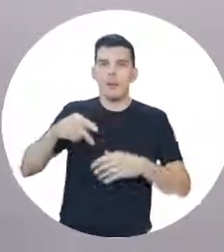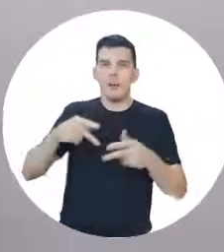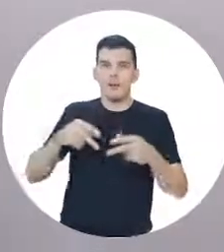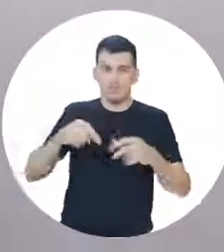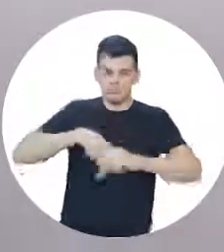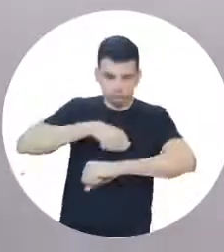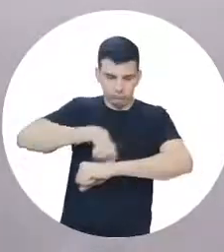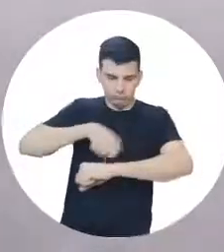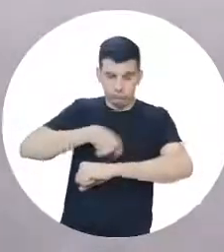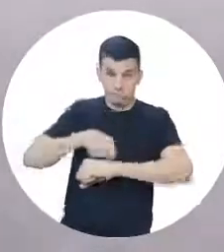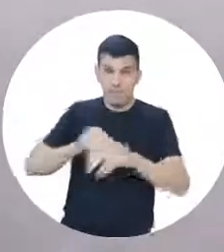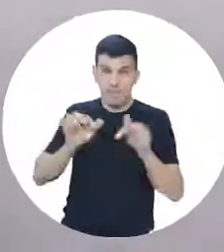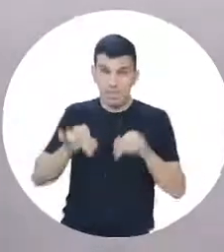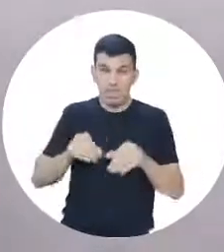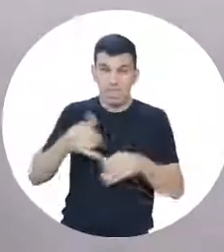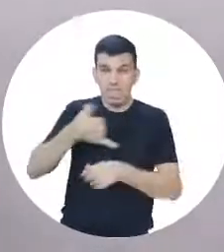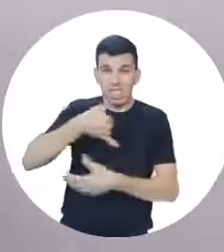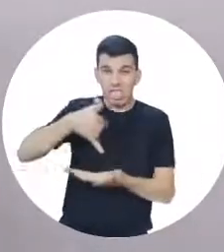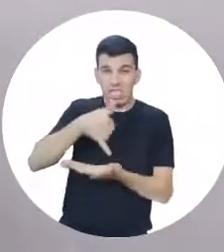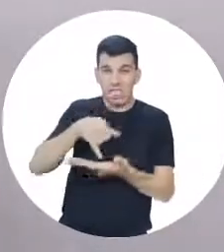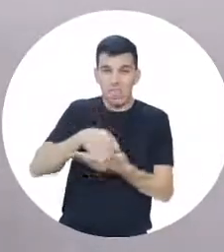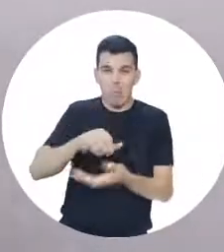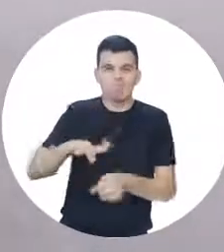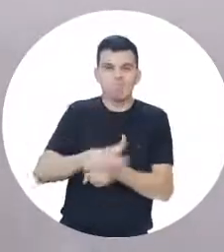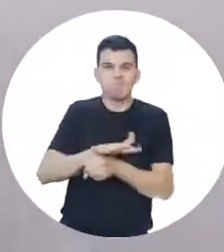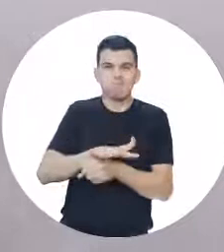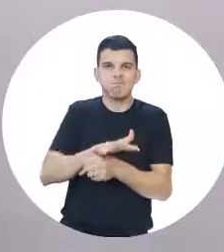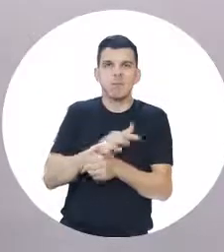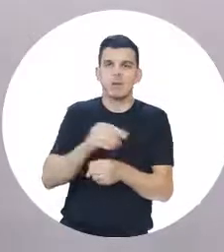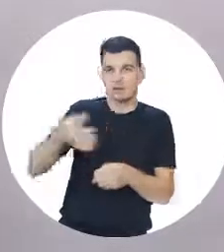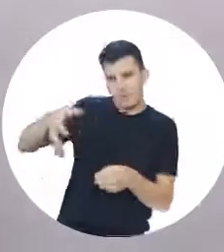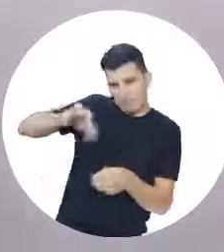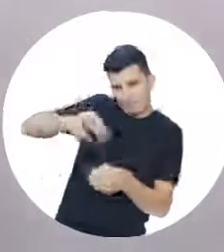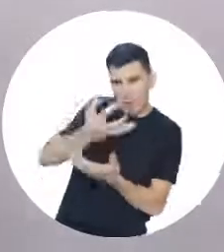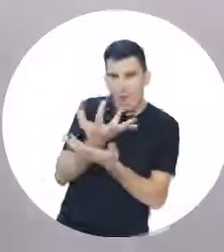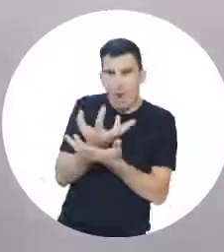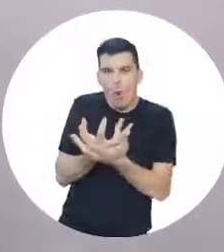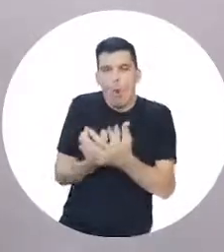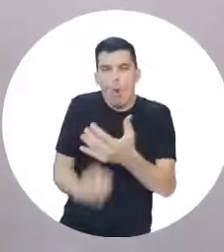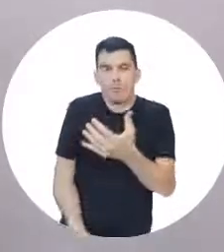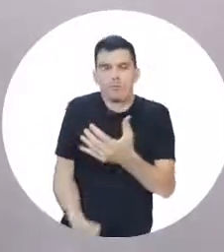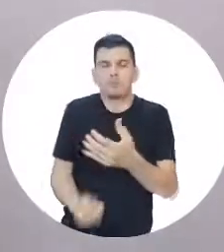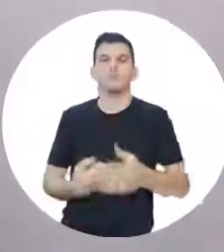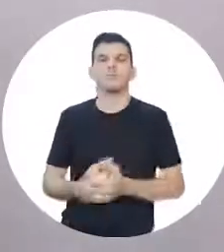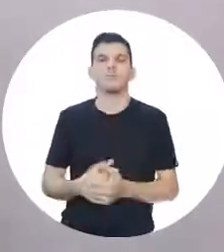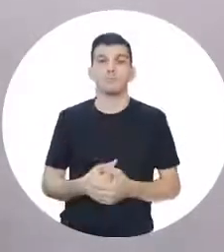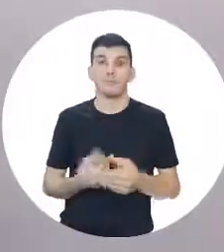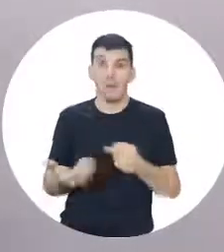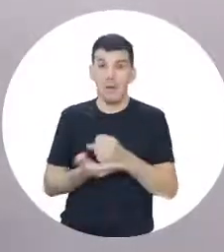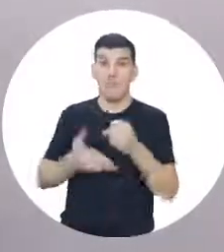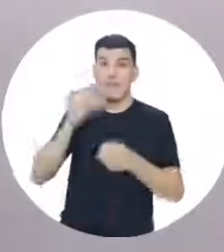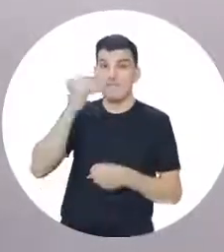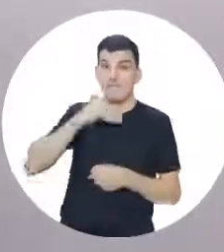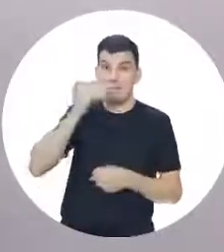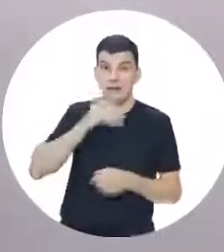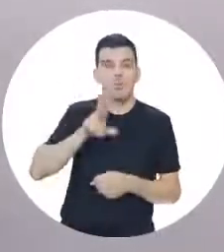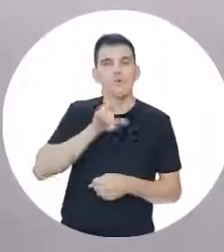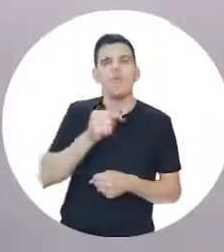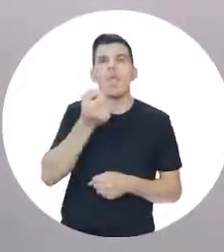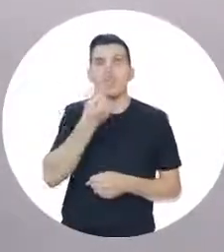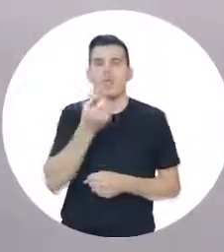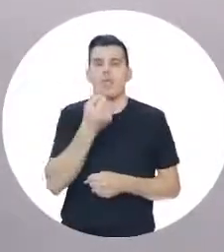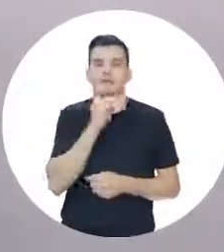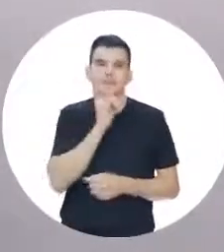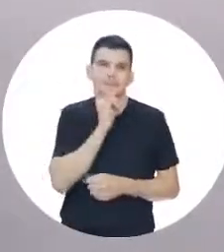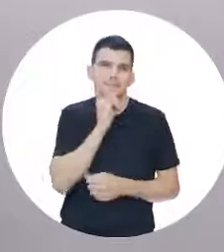pia. É uma base fortíssima que a gente tem acesso. Certo? Bases fracas são utilizadas para a